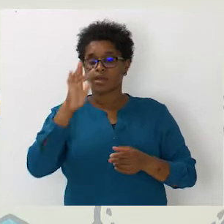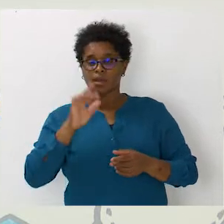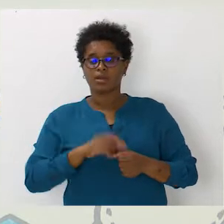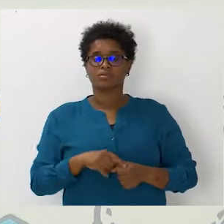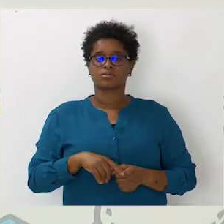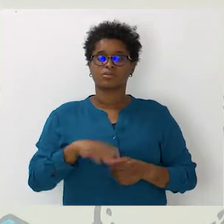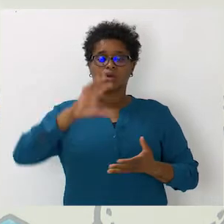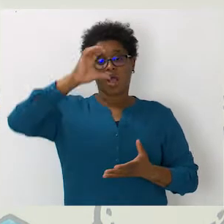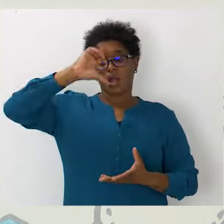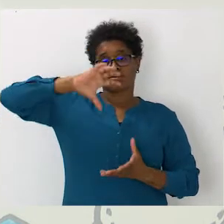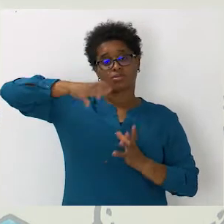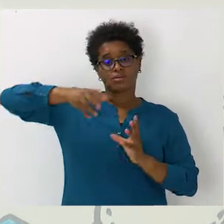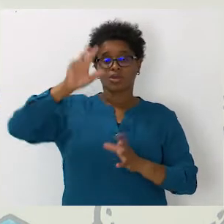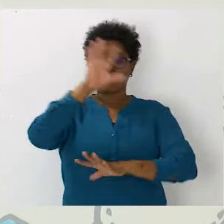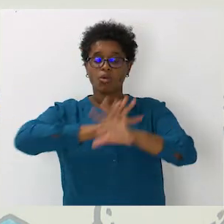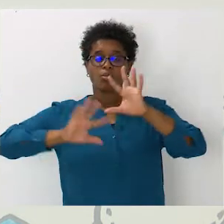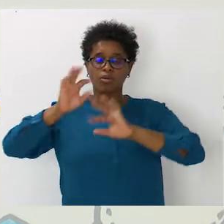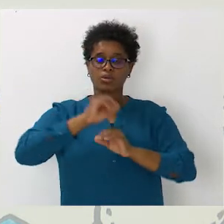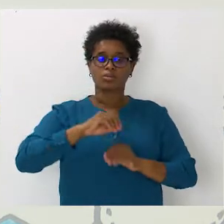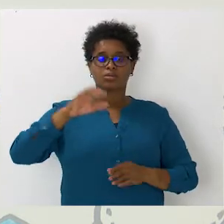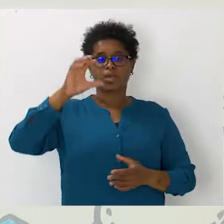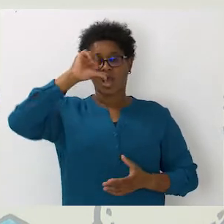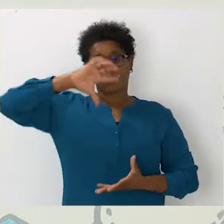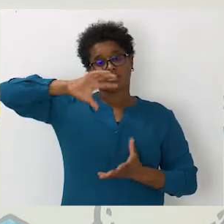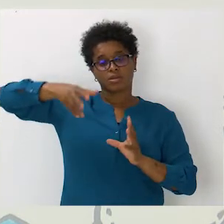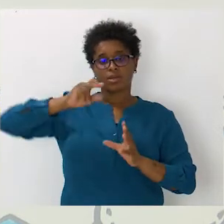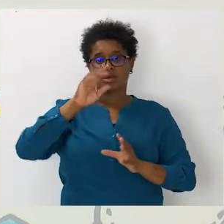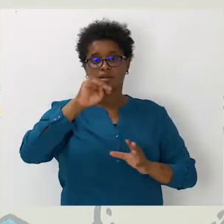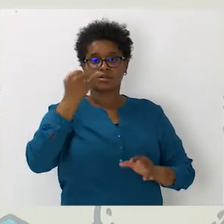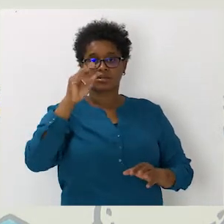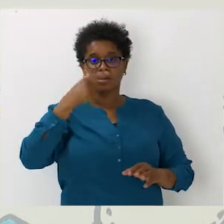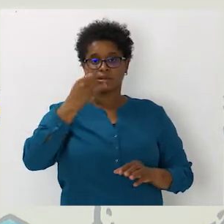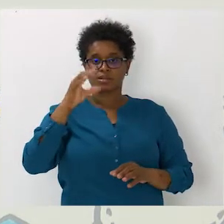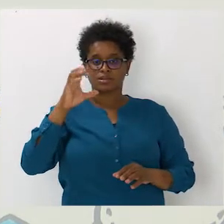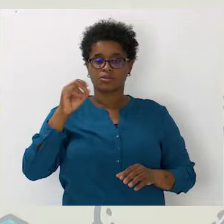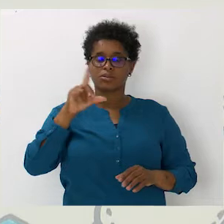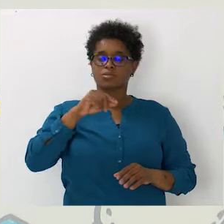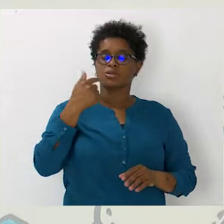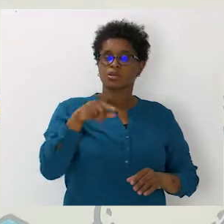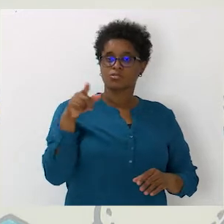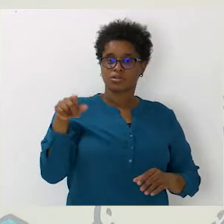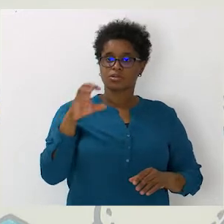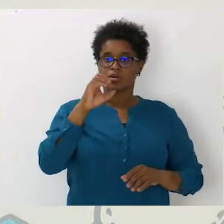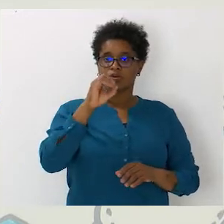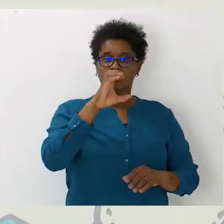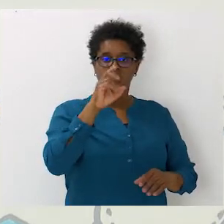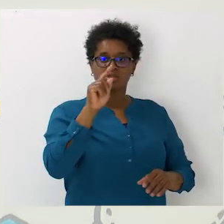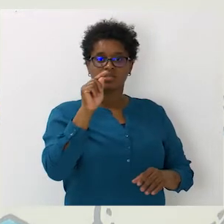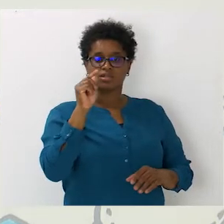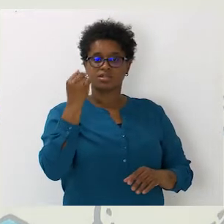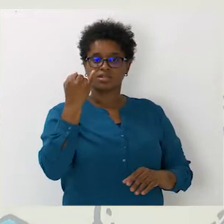africano, continente europeu, continente asiático, temos ali também a